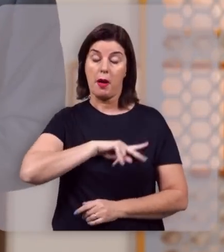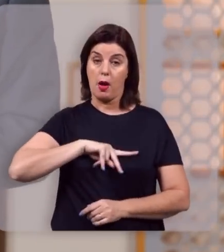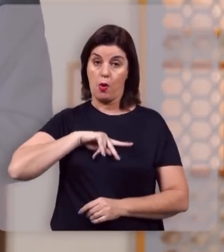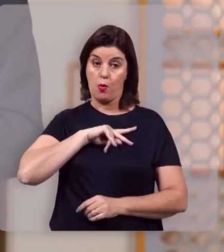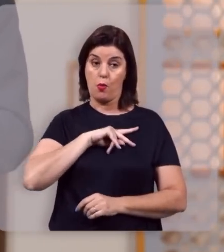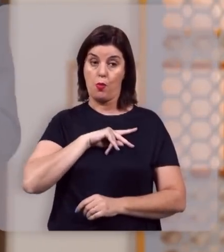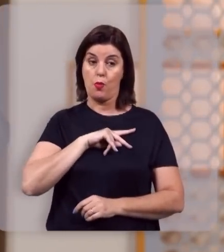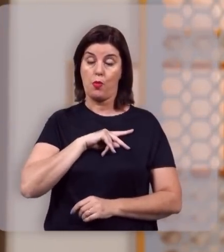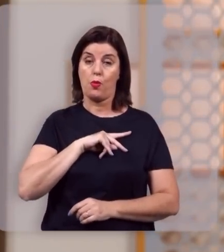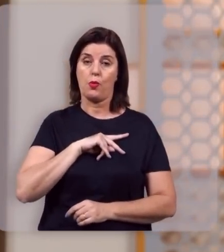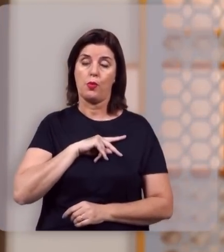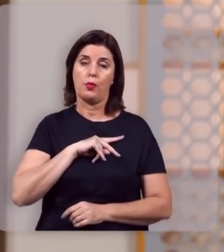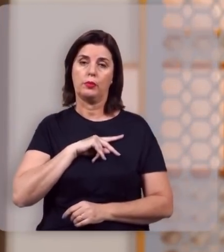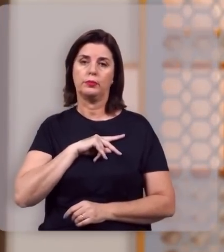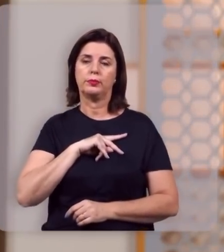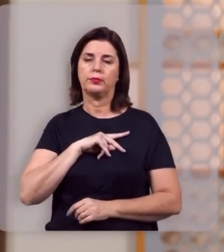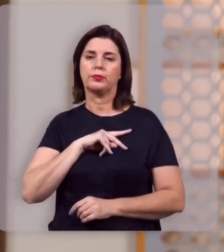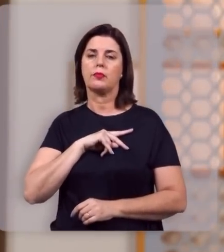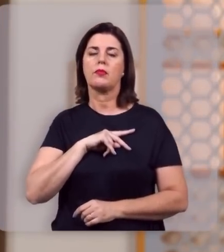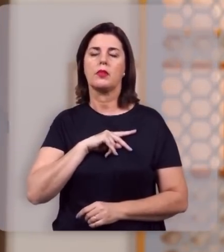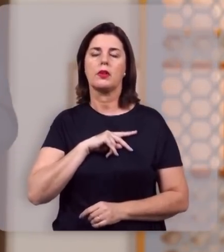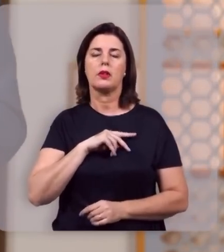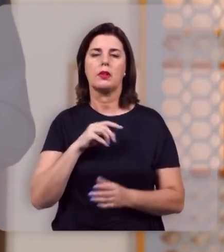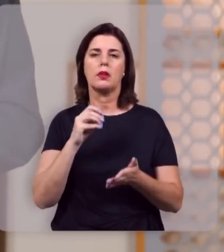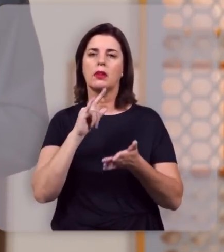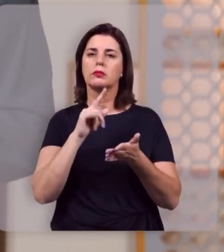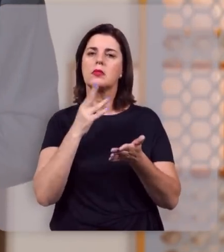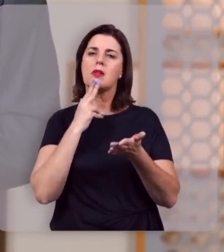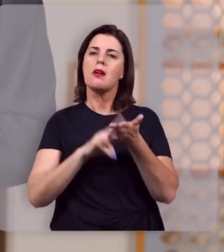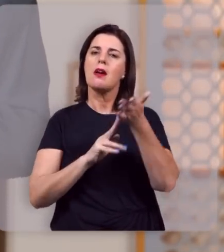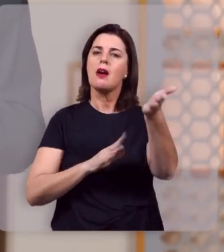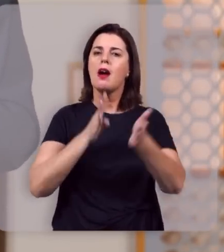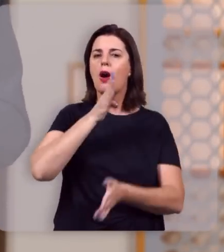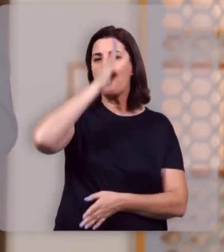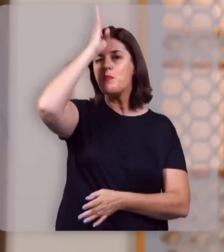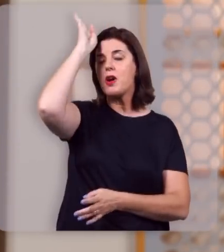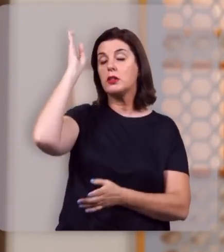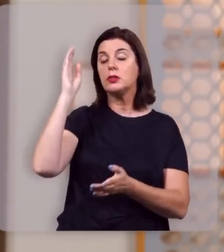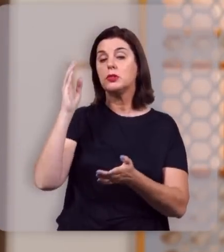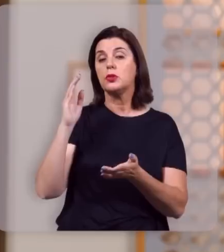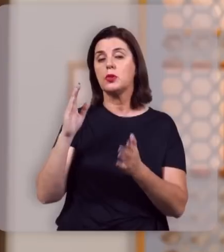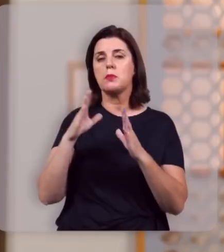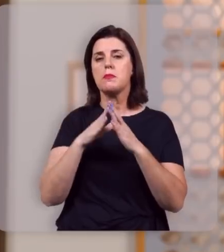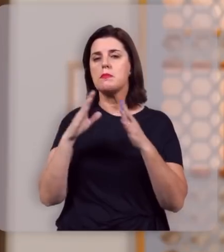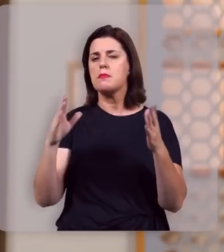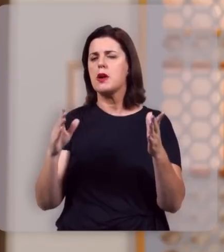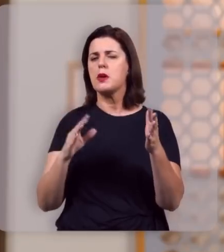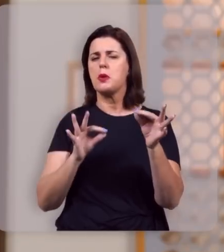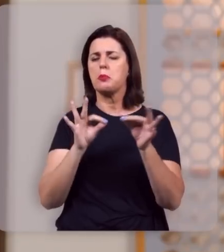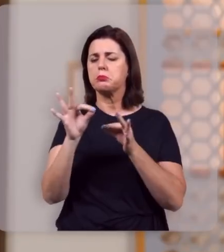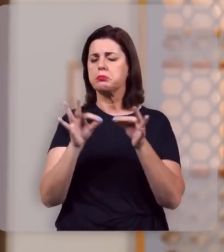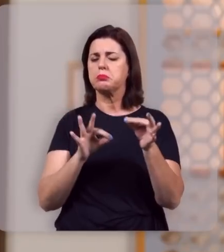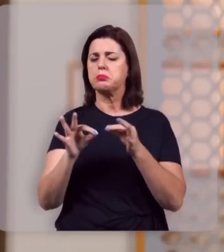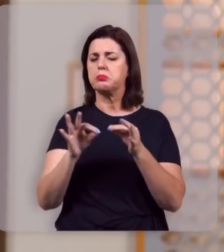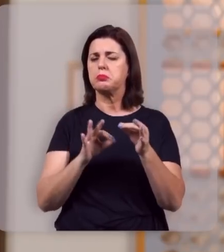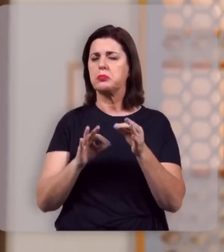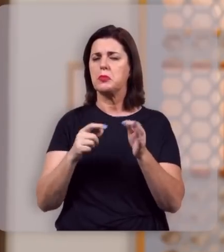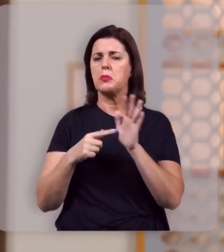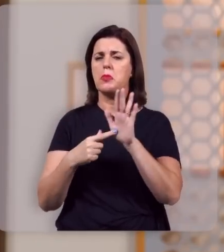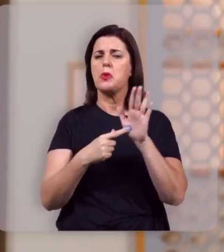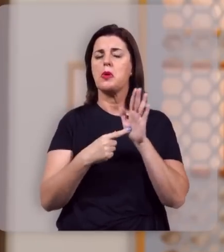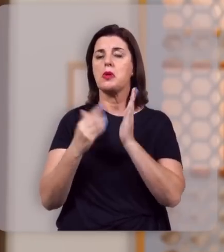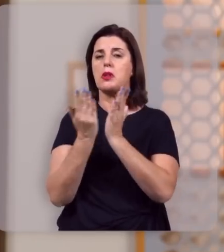Paulo, na carta aos Romanos, o seu maior tratado teológico, conhecido como